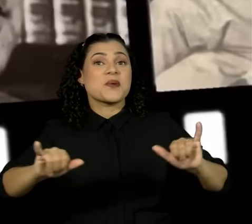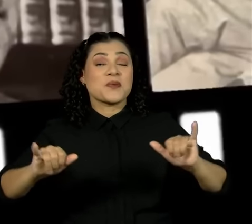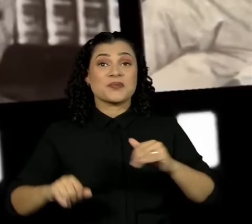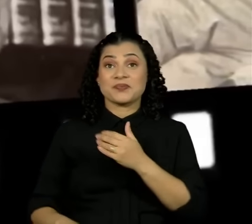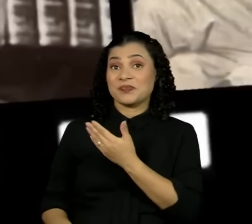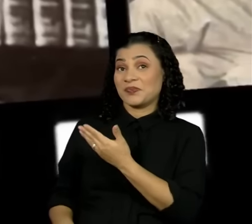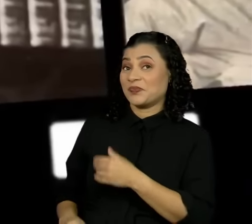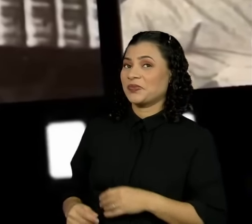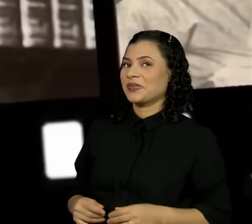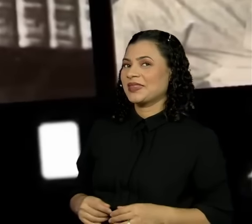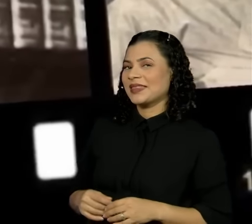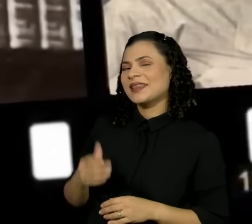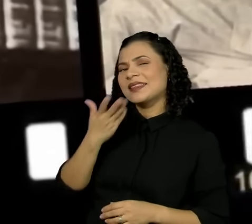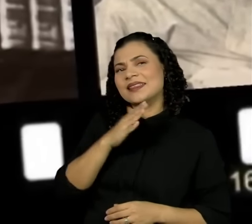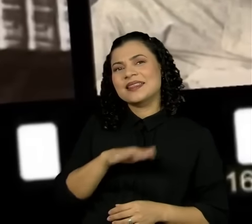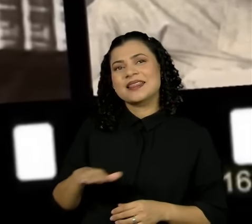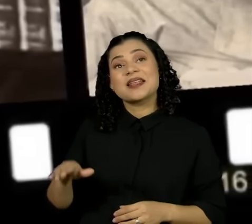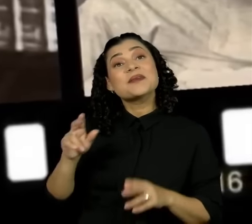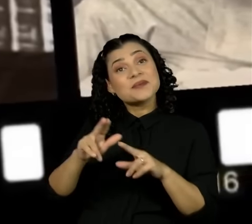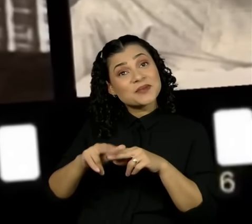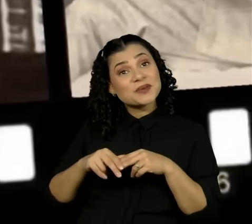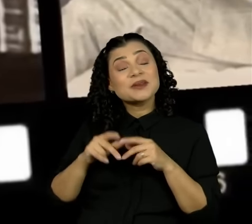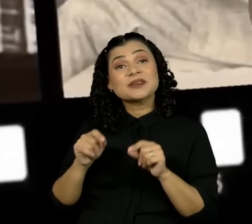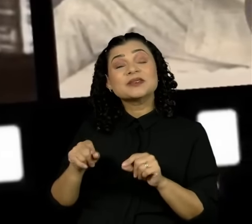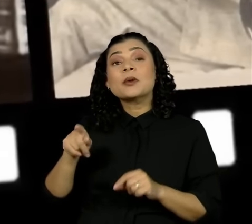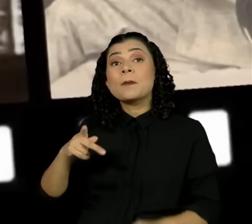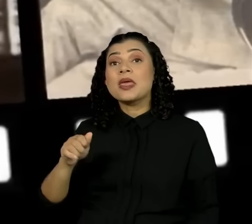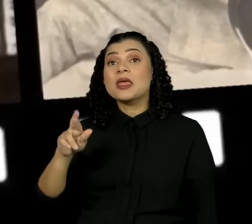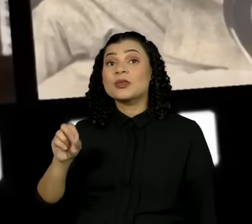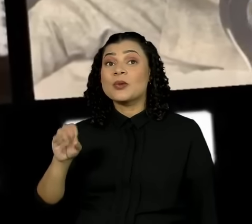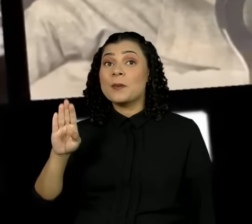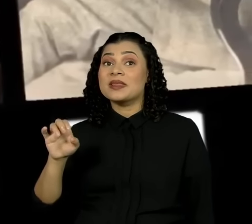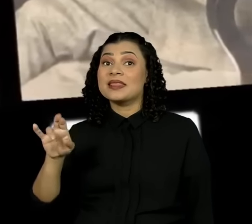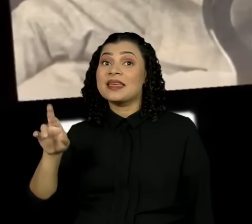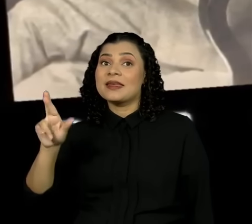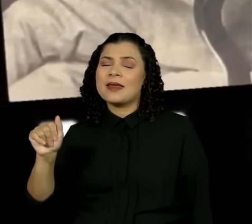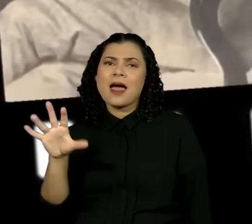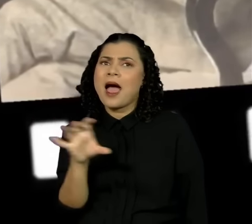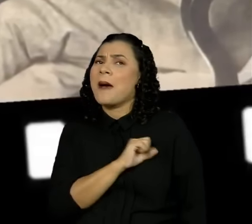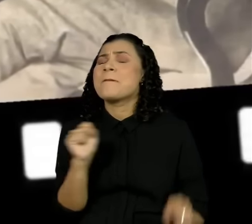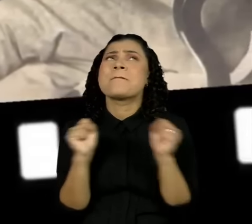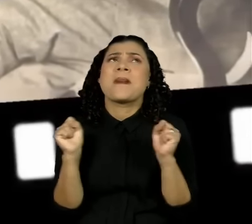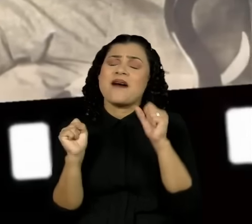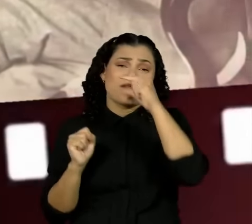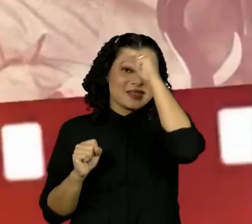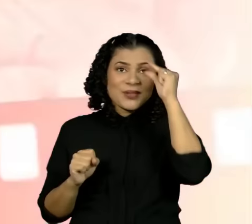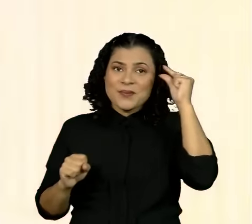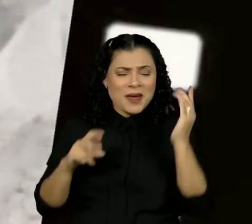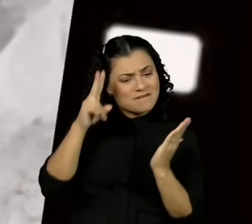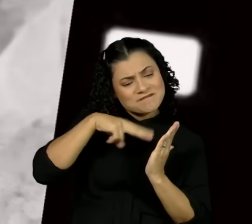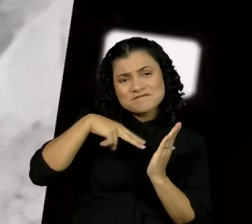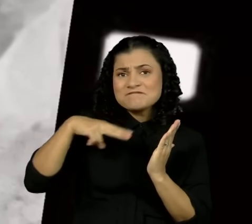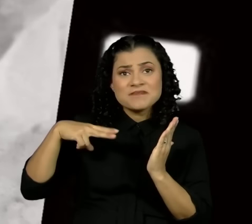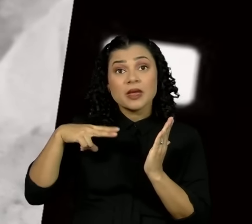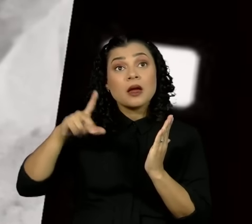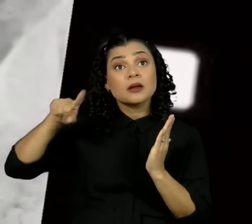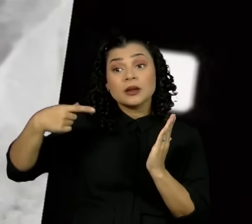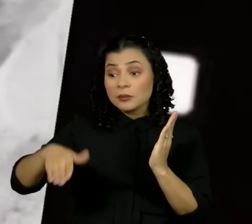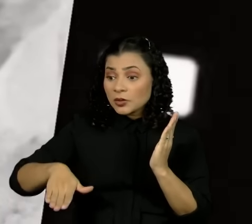Ainda menino, Pedro Bandeira tinha Monteiro Lobato como um dos seus escritores favoritos e, mais tarde,